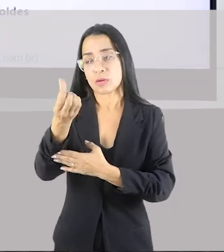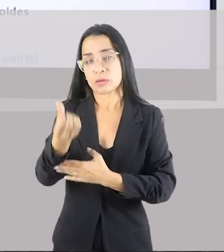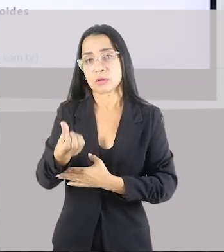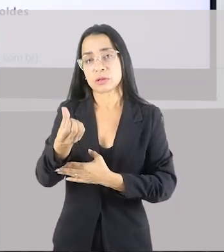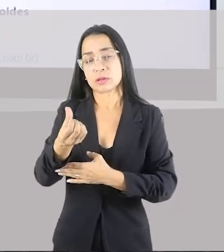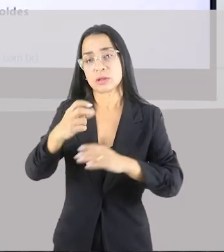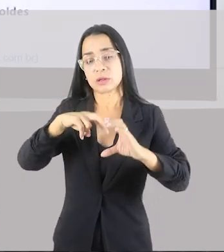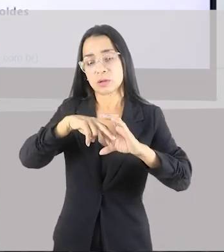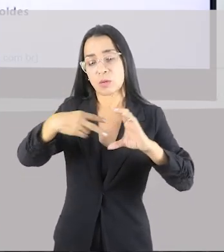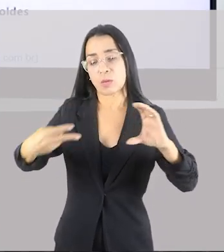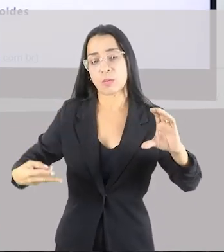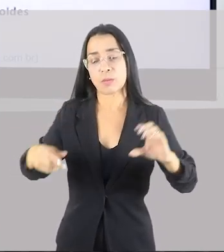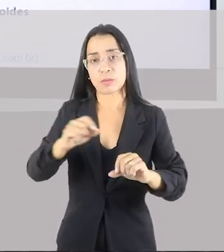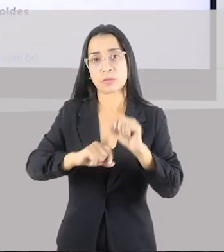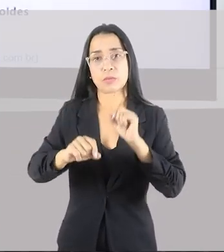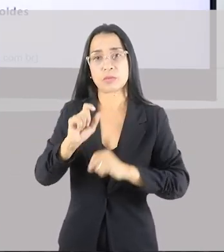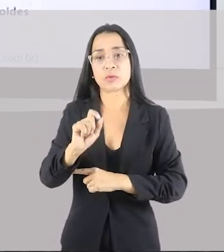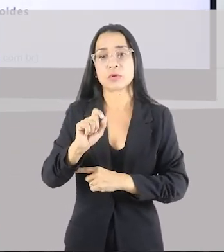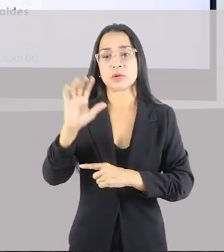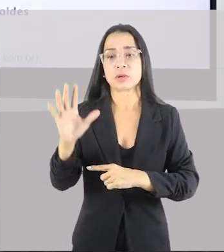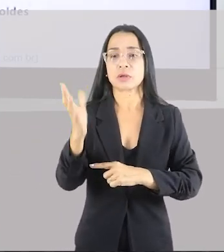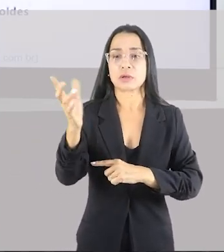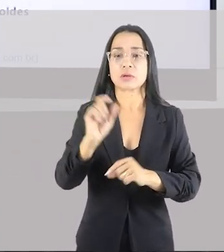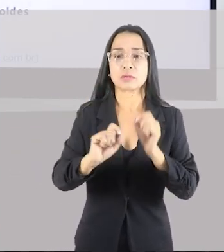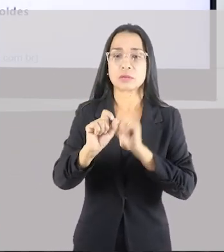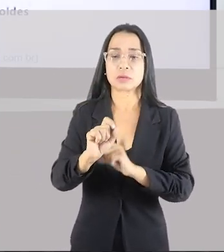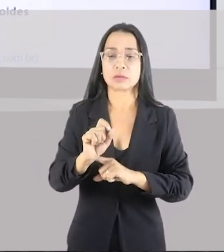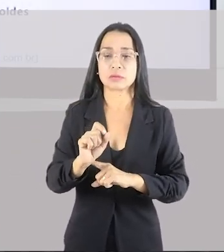46 cromossomos. O que vai acontecer com